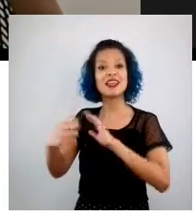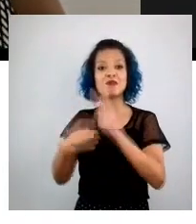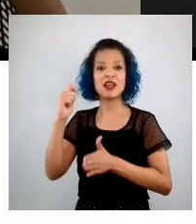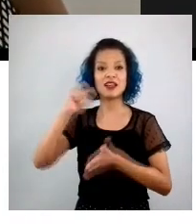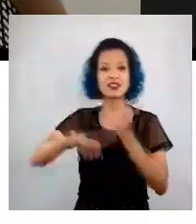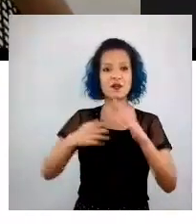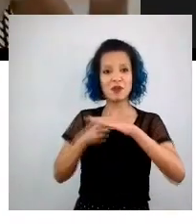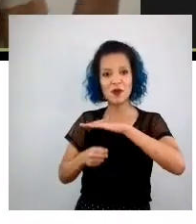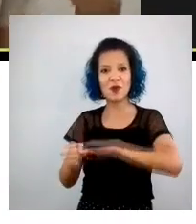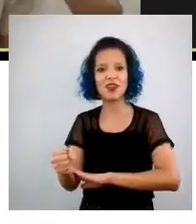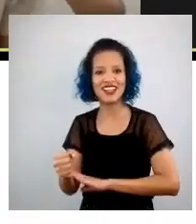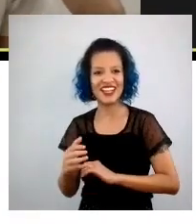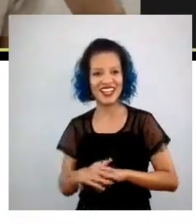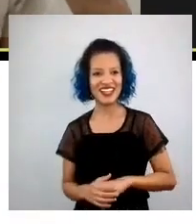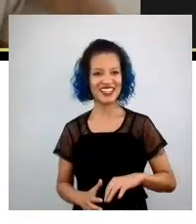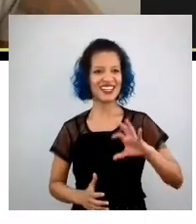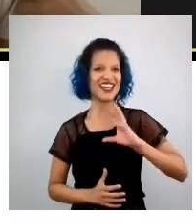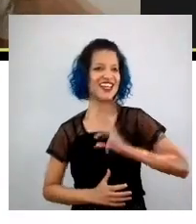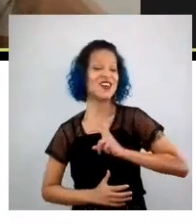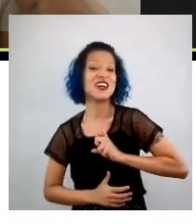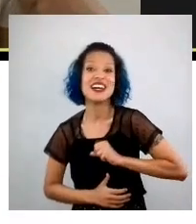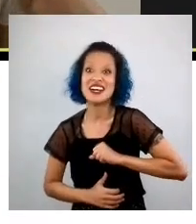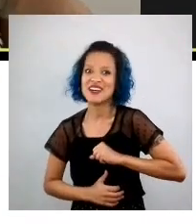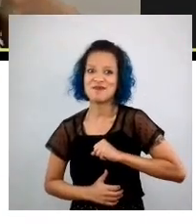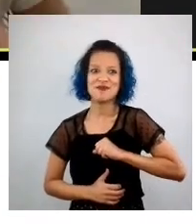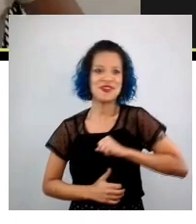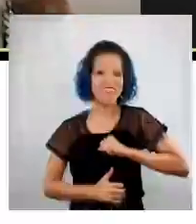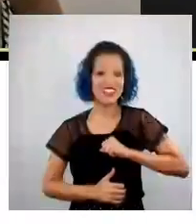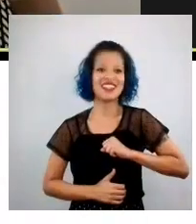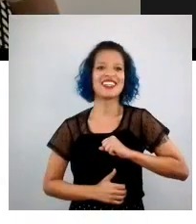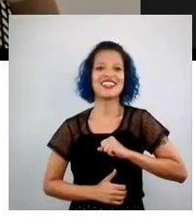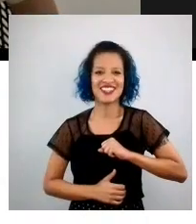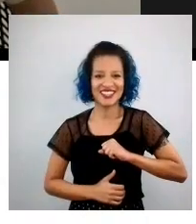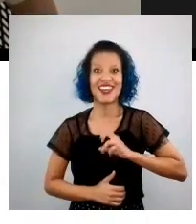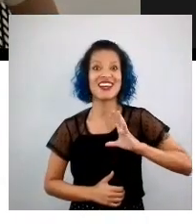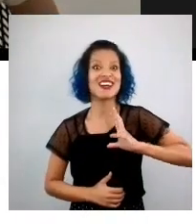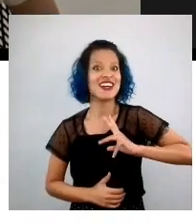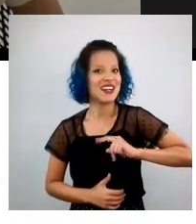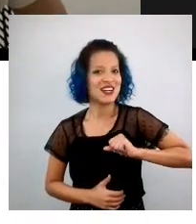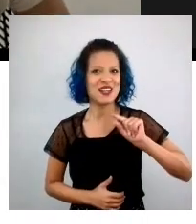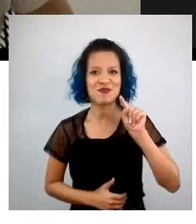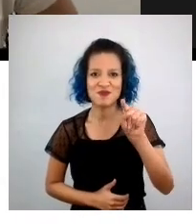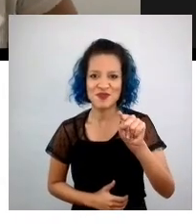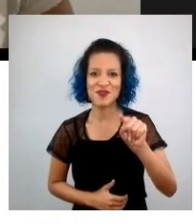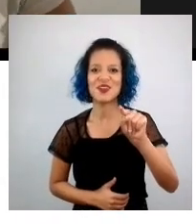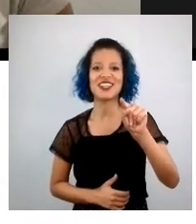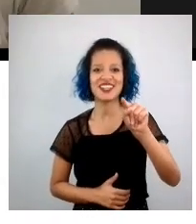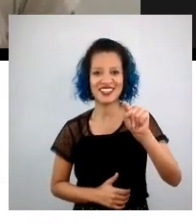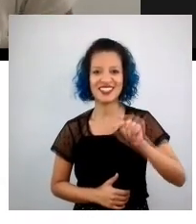Eu amo isso. É um lugar mundo muito pequeno, entendeu? Eu amo isso, o lugar do